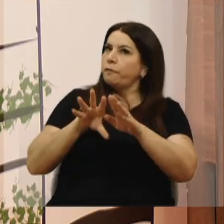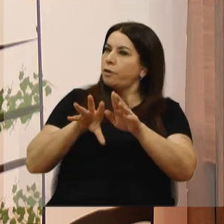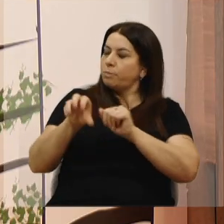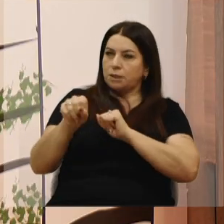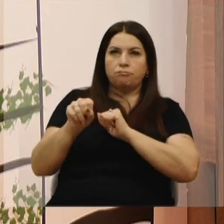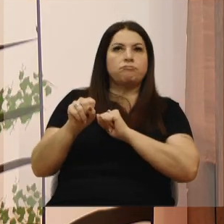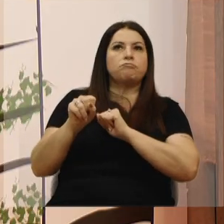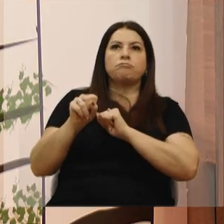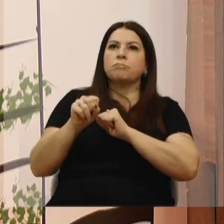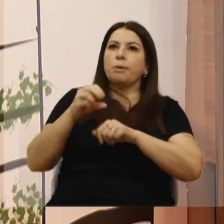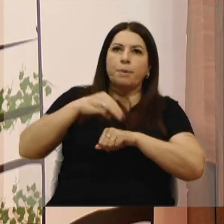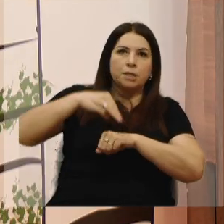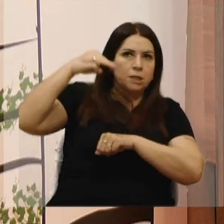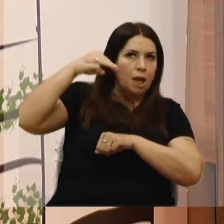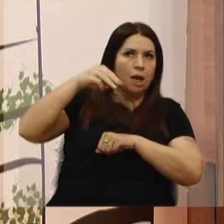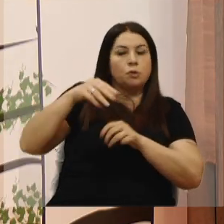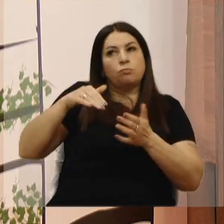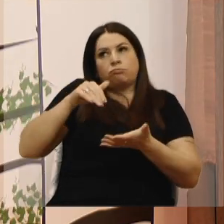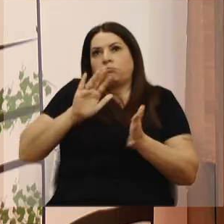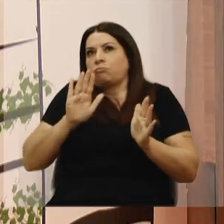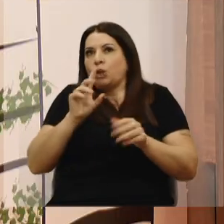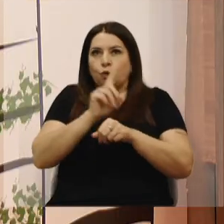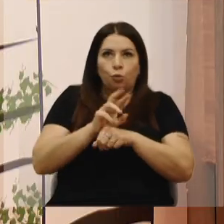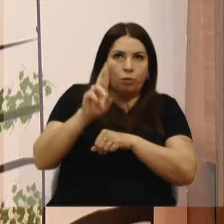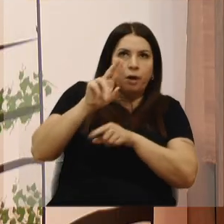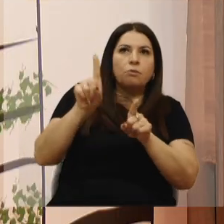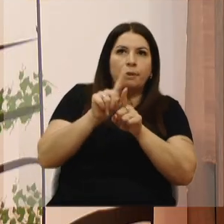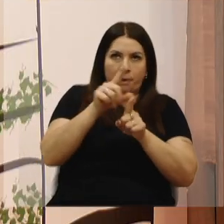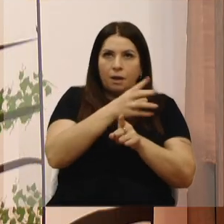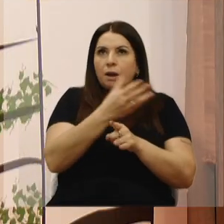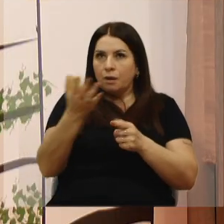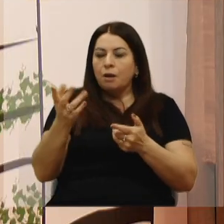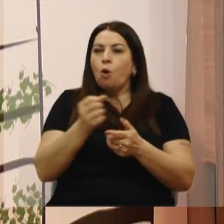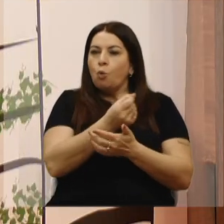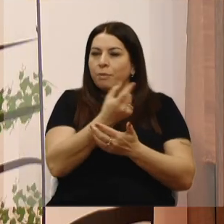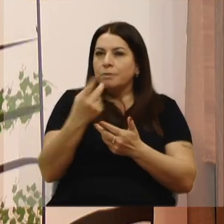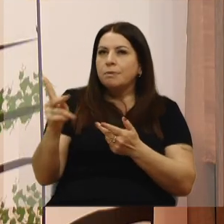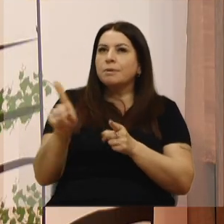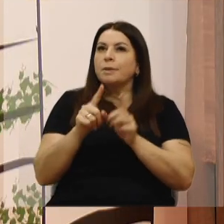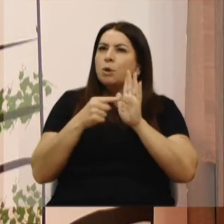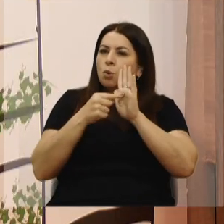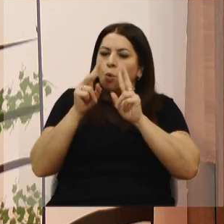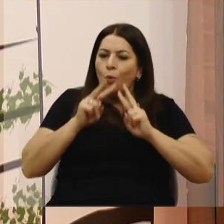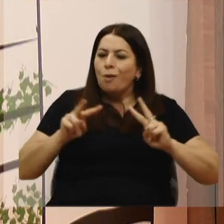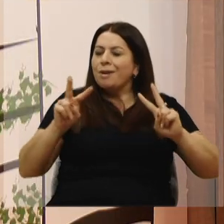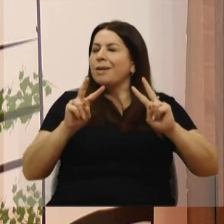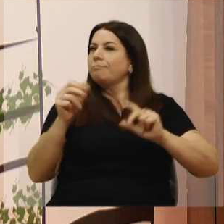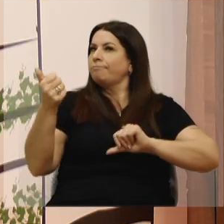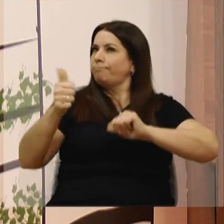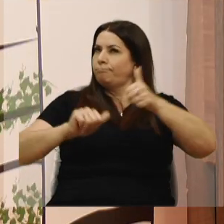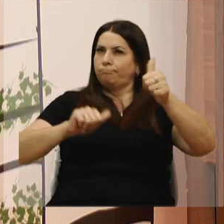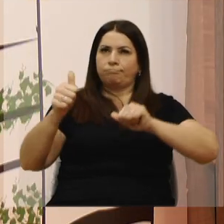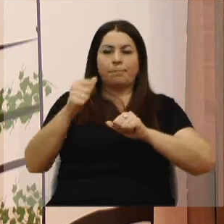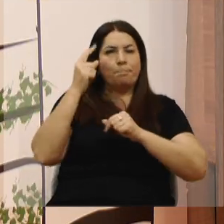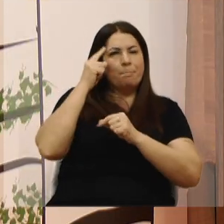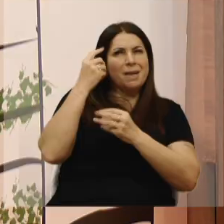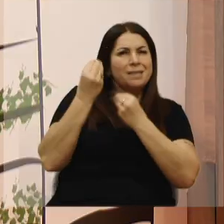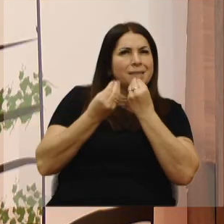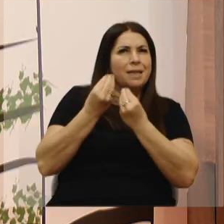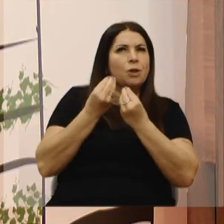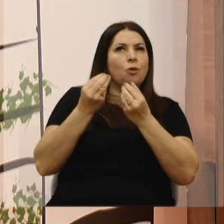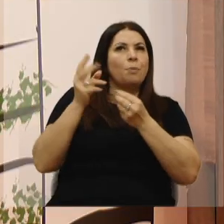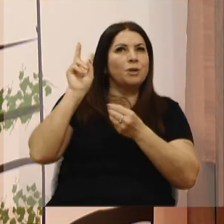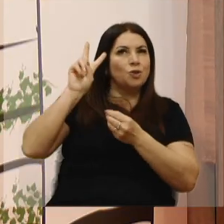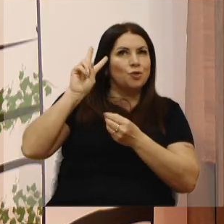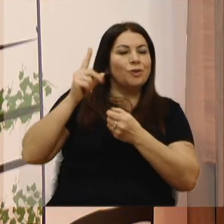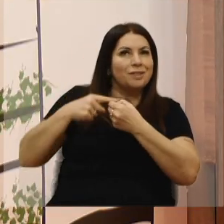uma formação de mestrado mínimo, né, e doutorado, muitas delas. Então elas trazem um olhar muito qualificado, né, para